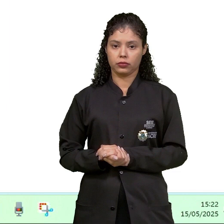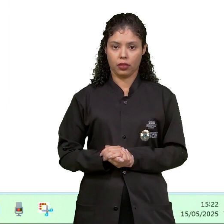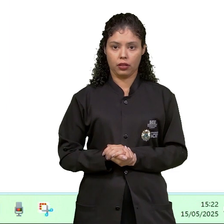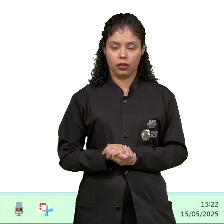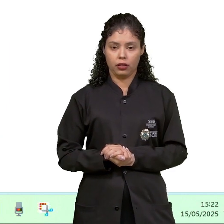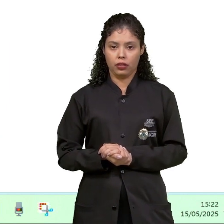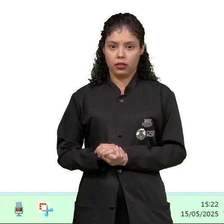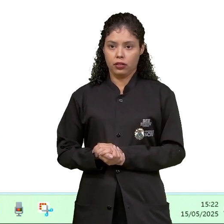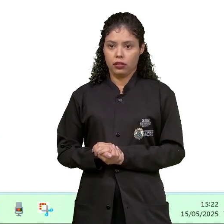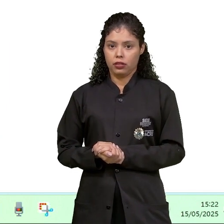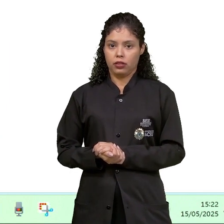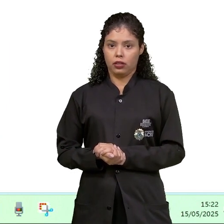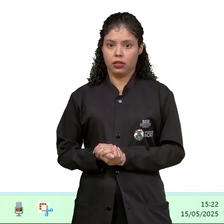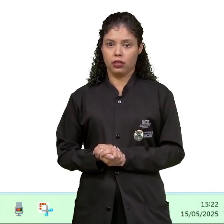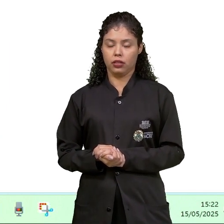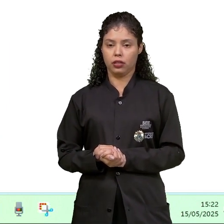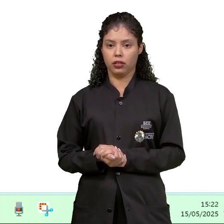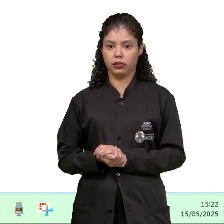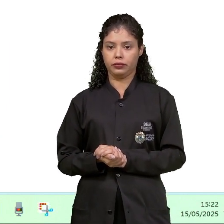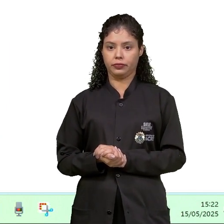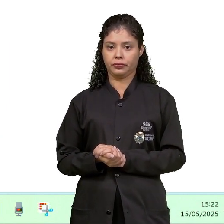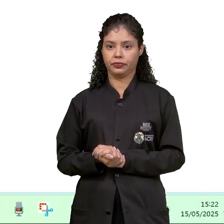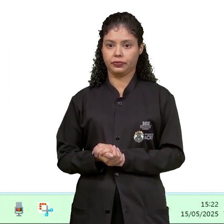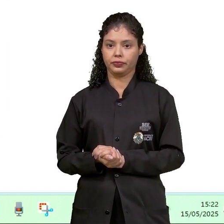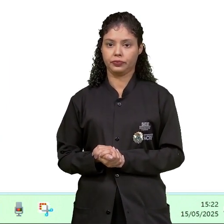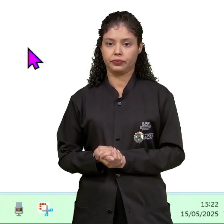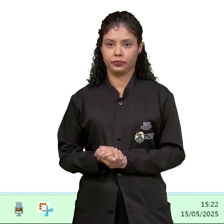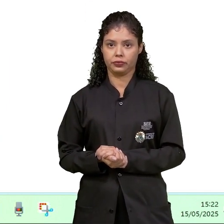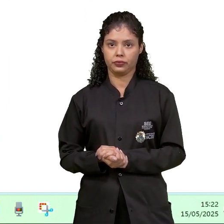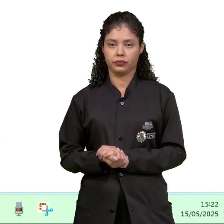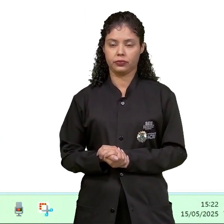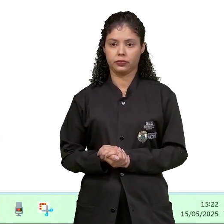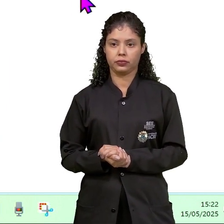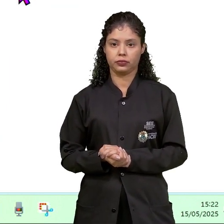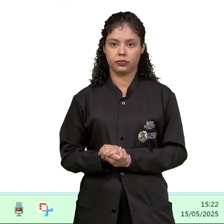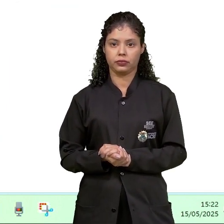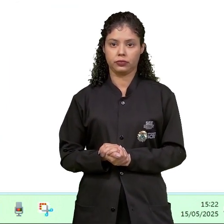aqui, curtinho mesmo.